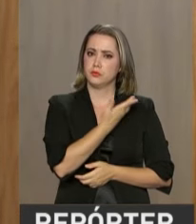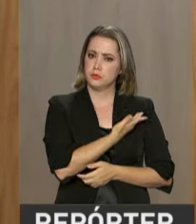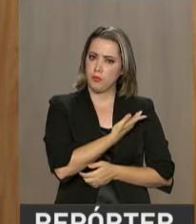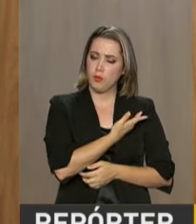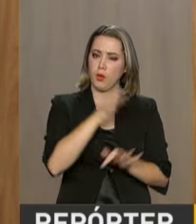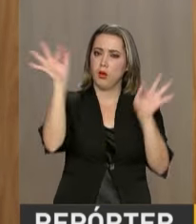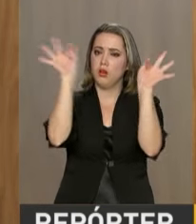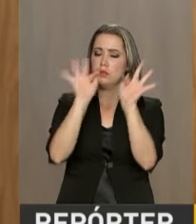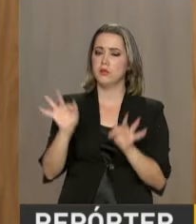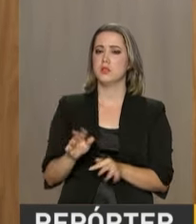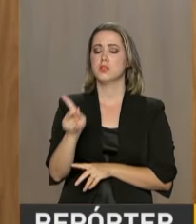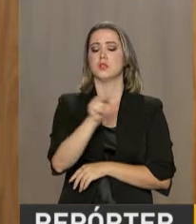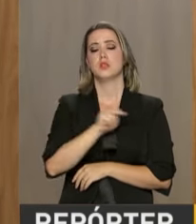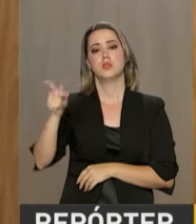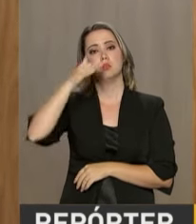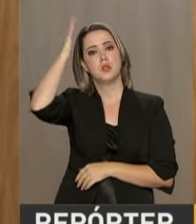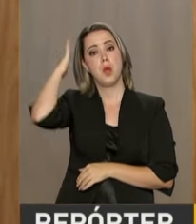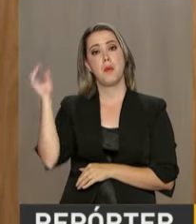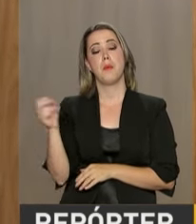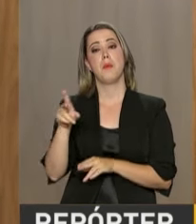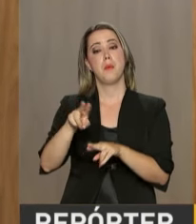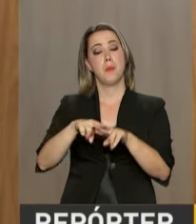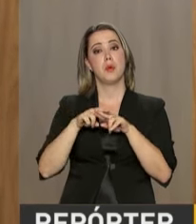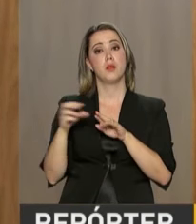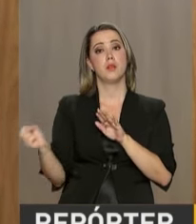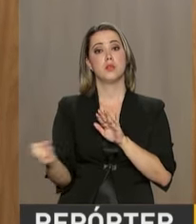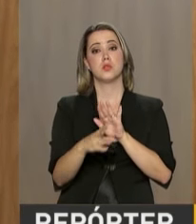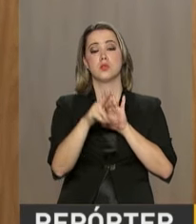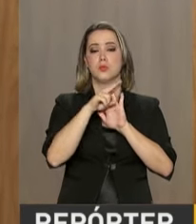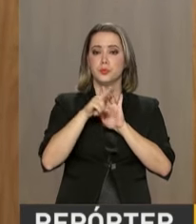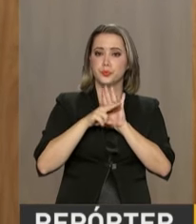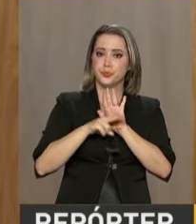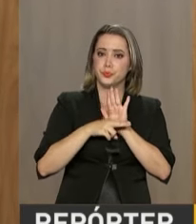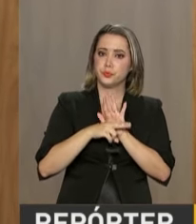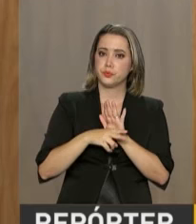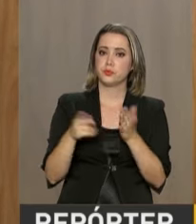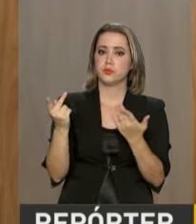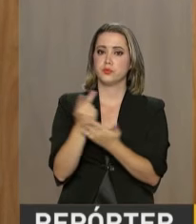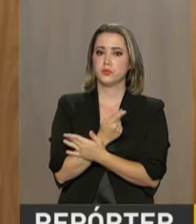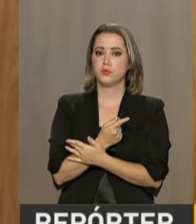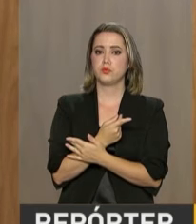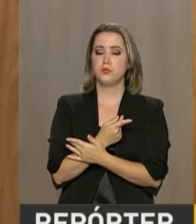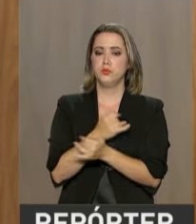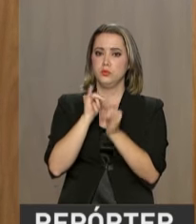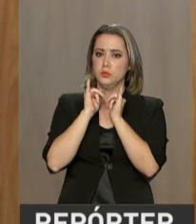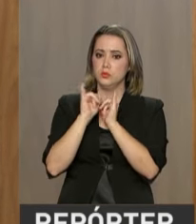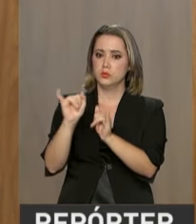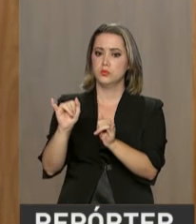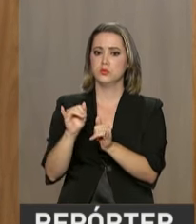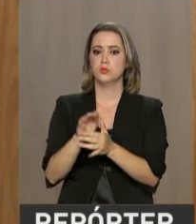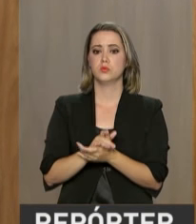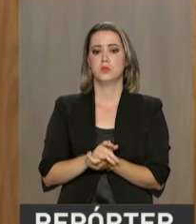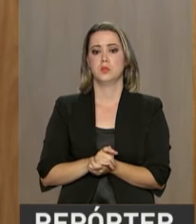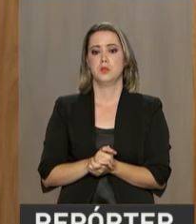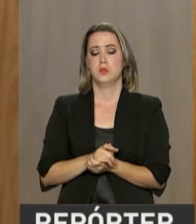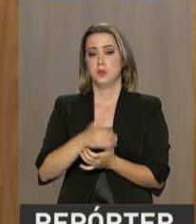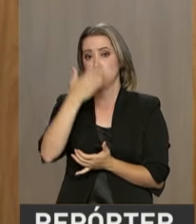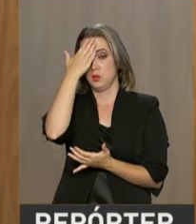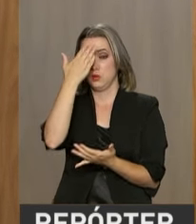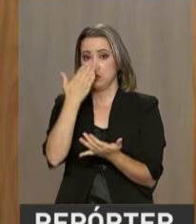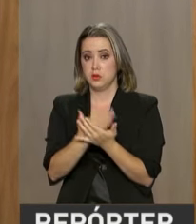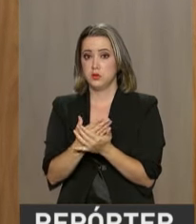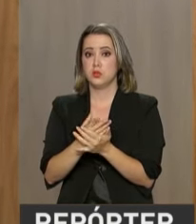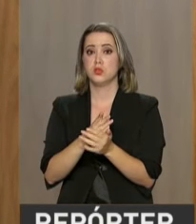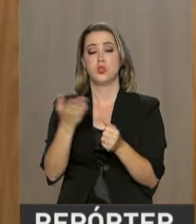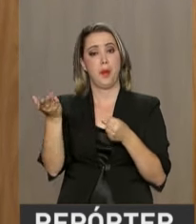temer por reformas que empreendido e transmitiram me convicção de que a